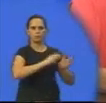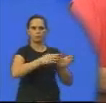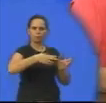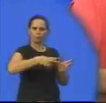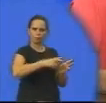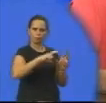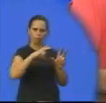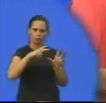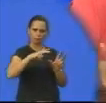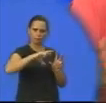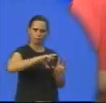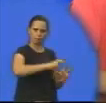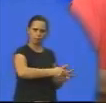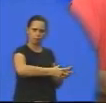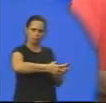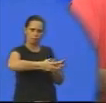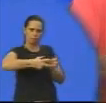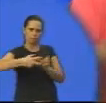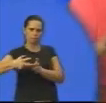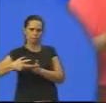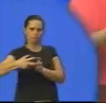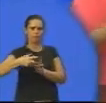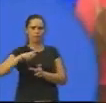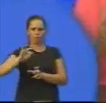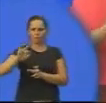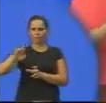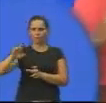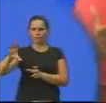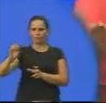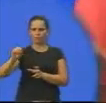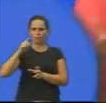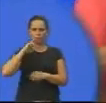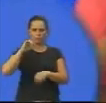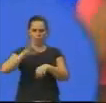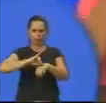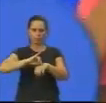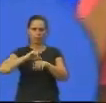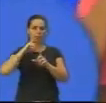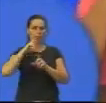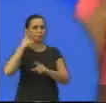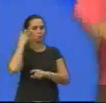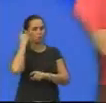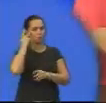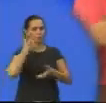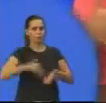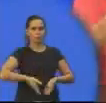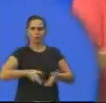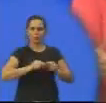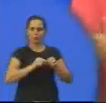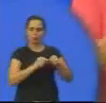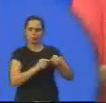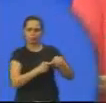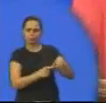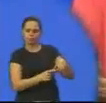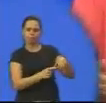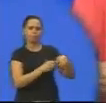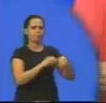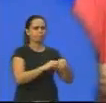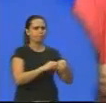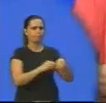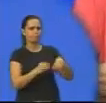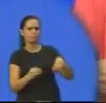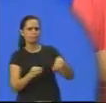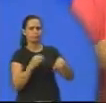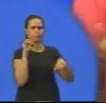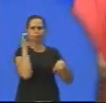fórceps, em que é um parto que tem tudo para ser um parto natural, mas como há pouca dilatação na